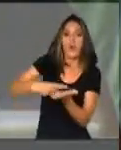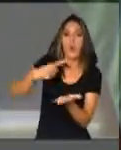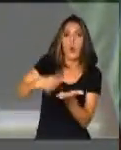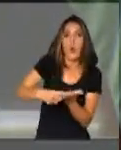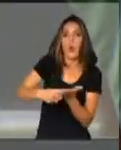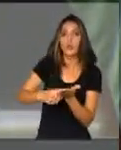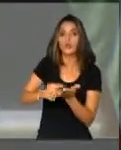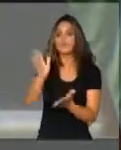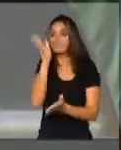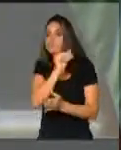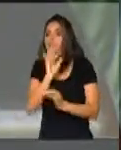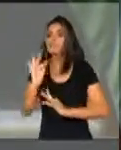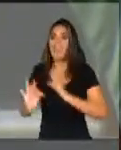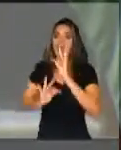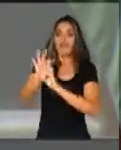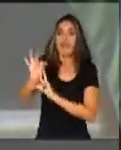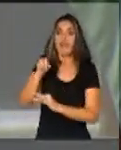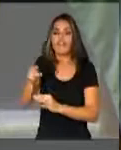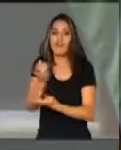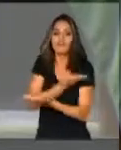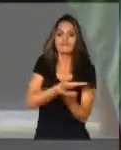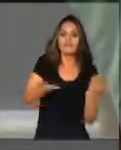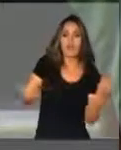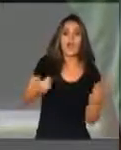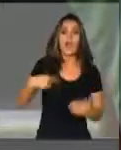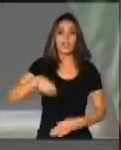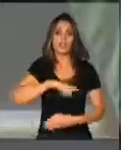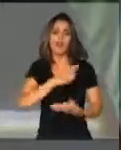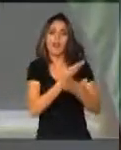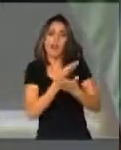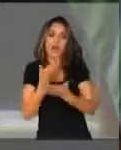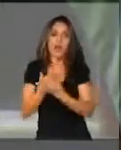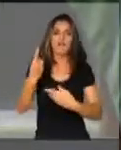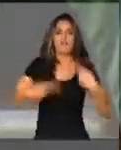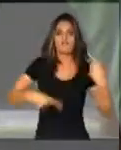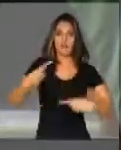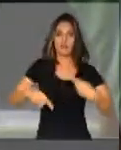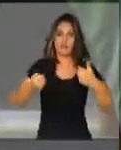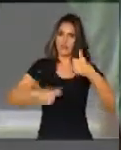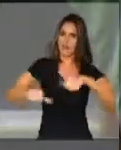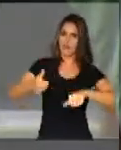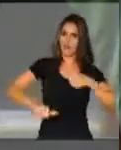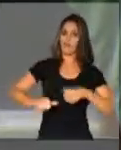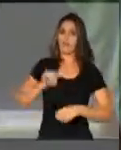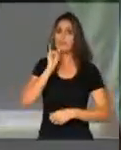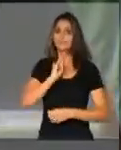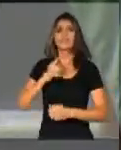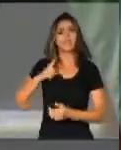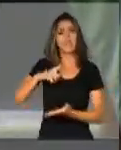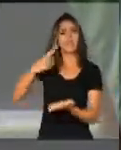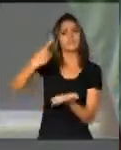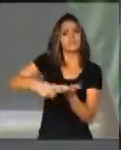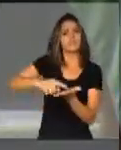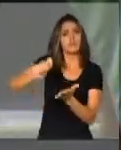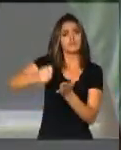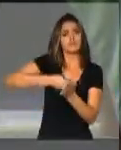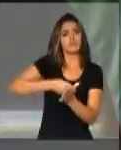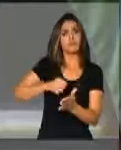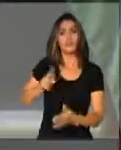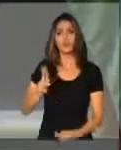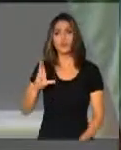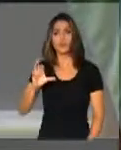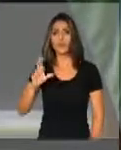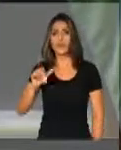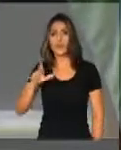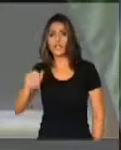nós devemos estudar e avaliar, porque nós temos acordo com a Ucrânia e com outros países, com